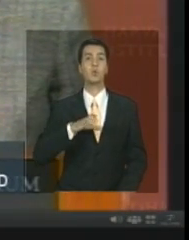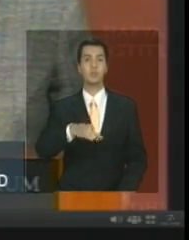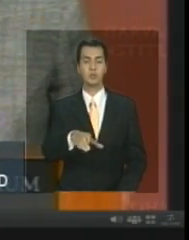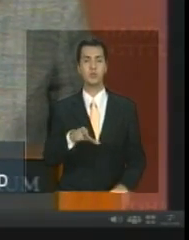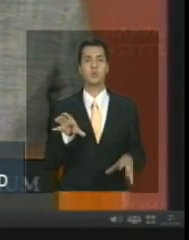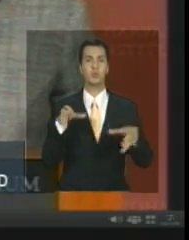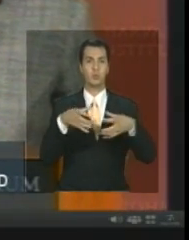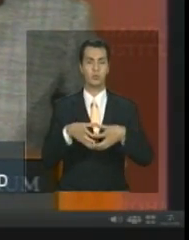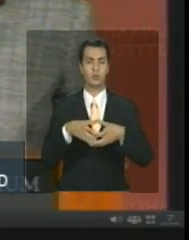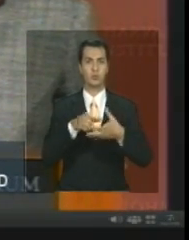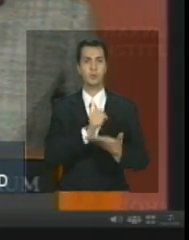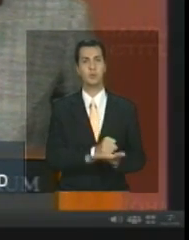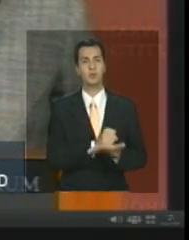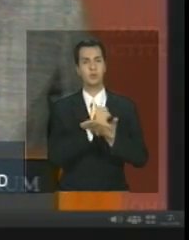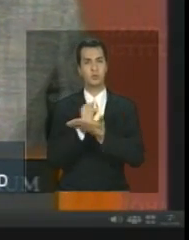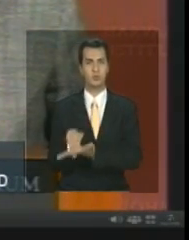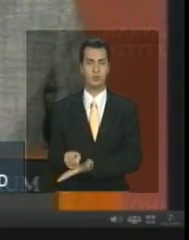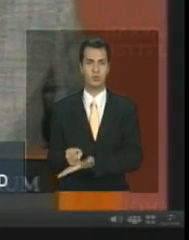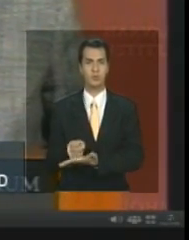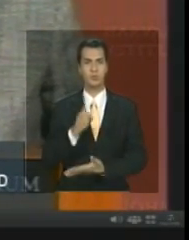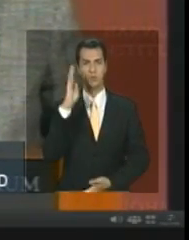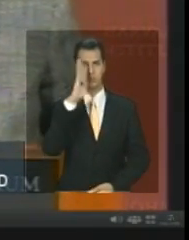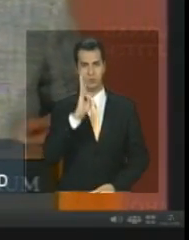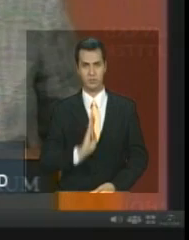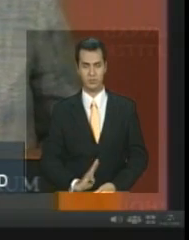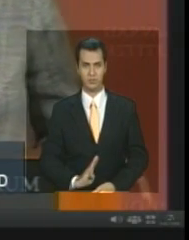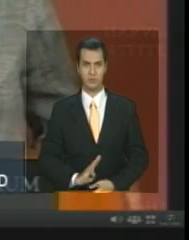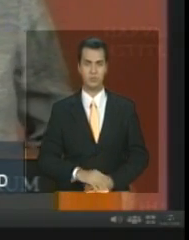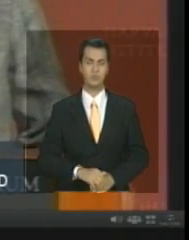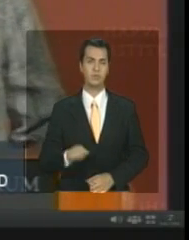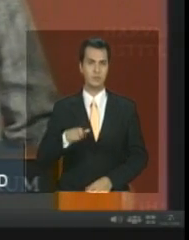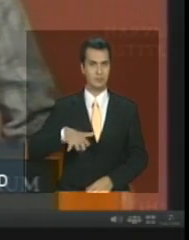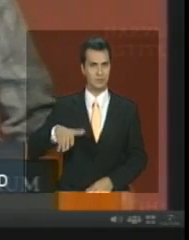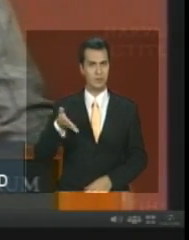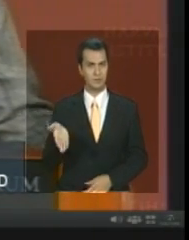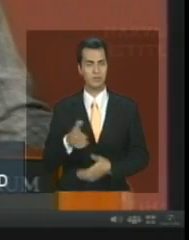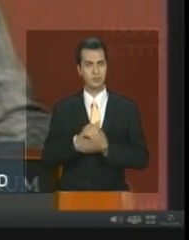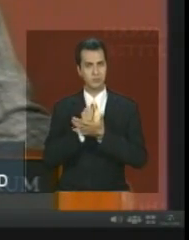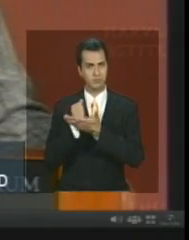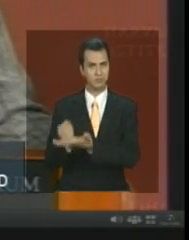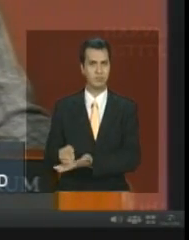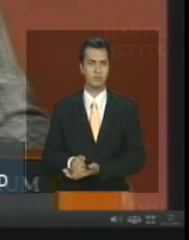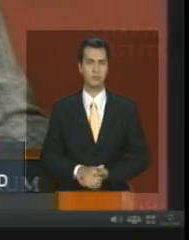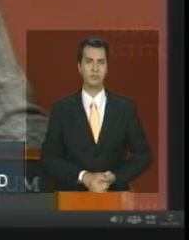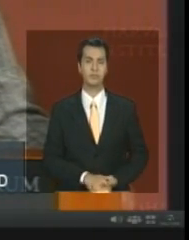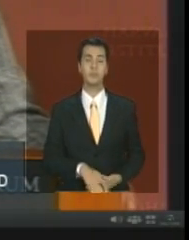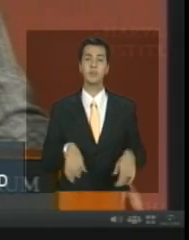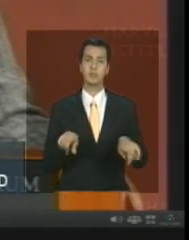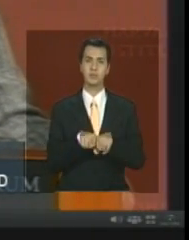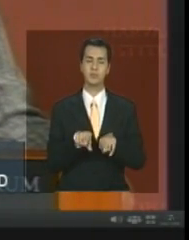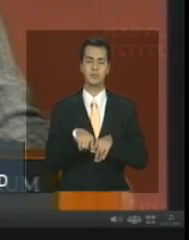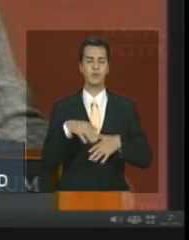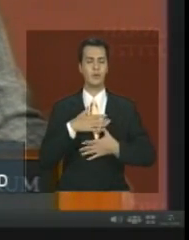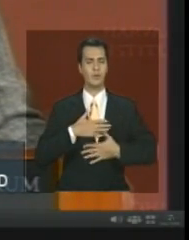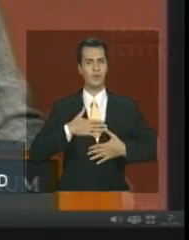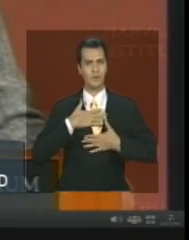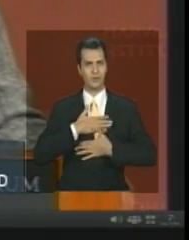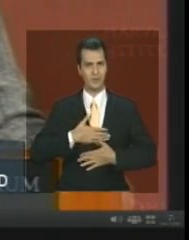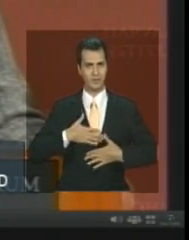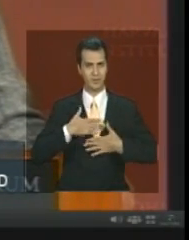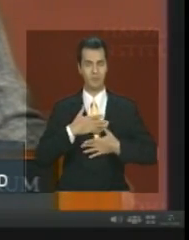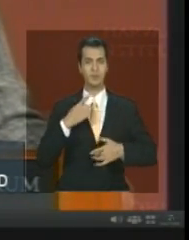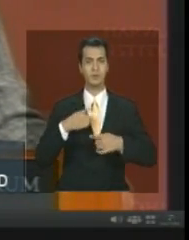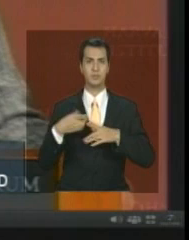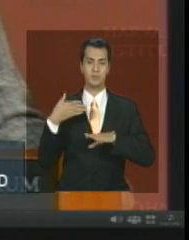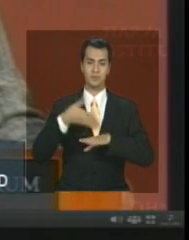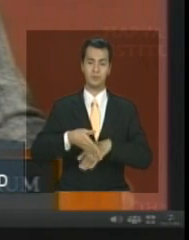apoio ao Brasil nesta área. Eu estou também muito honrada de estar aqui porque, pela